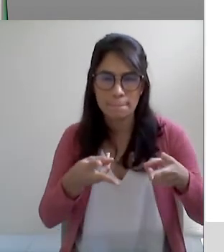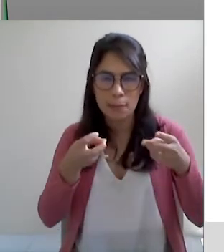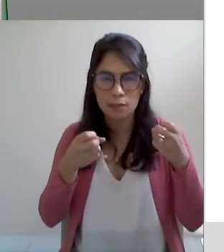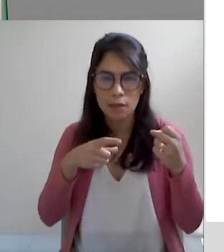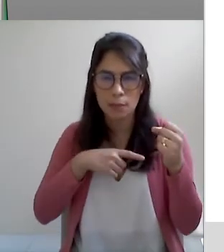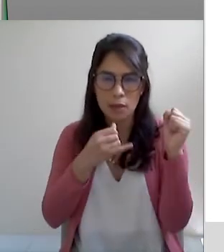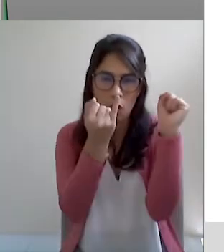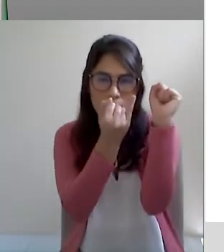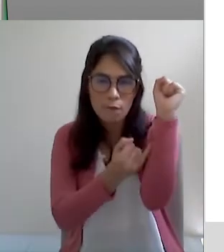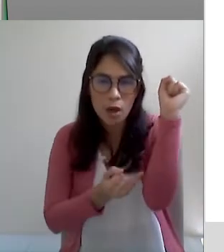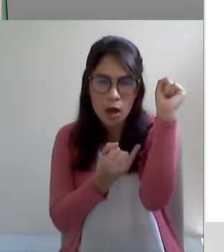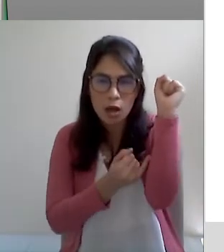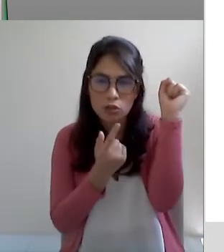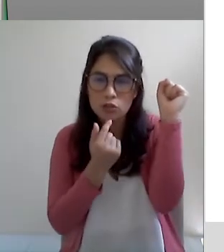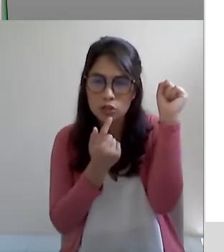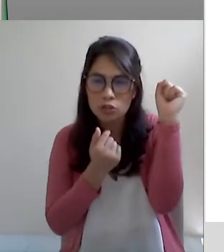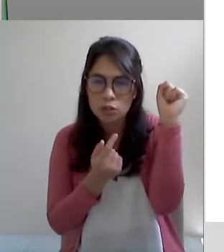mesma.